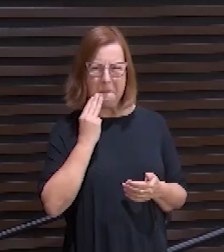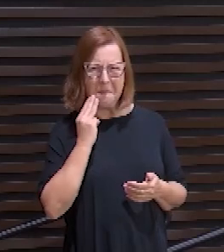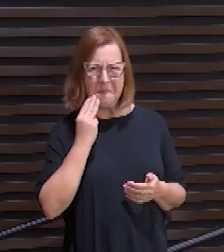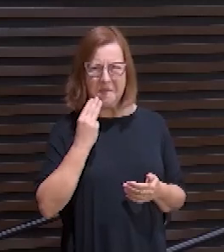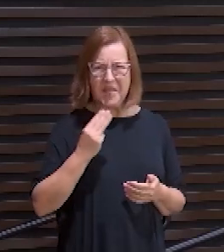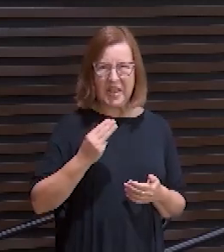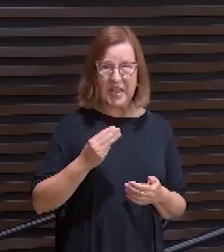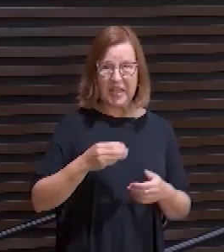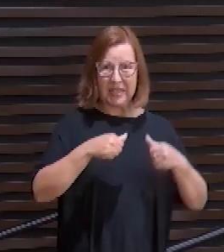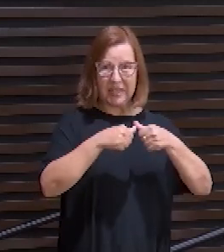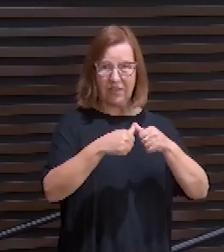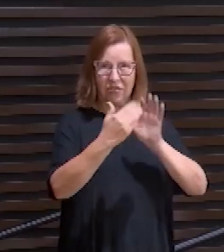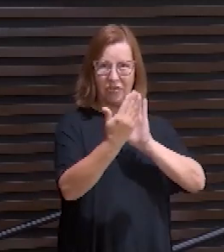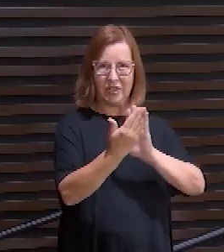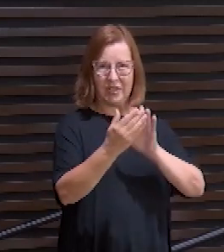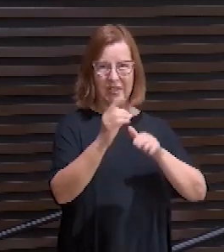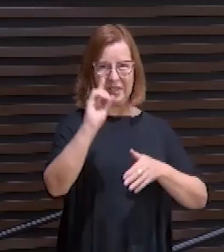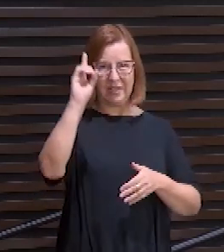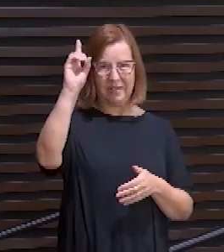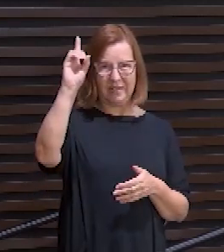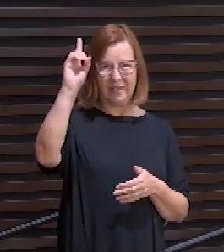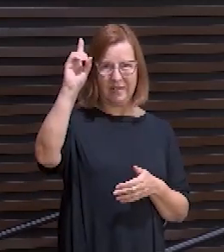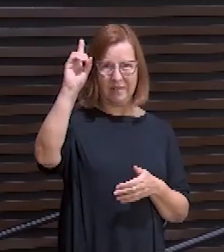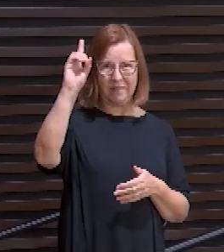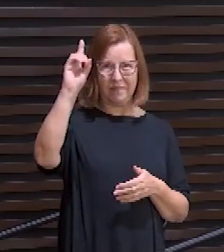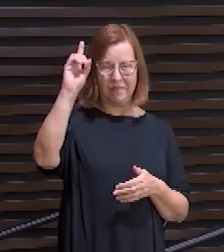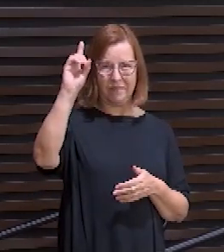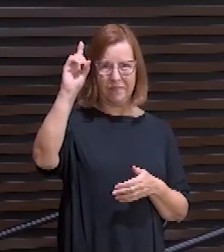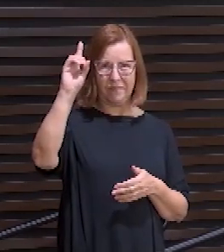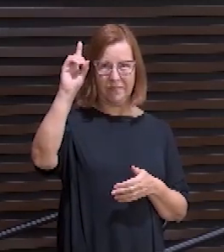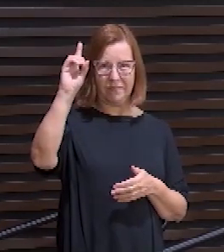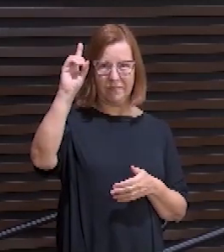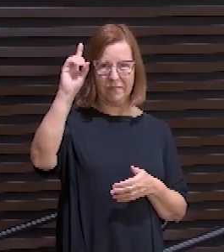miríades estavam diante dele.